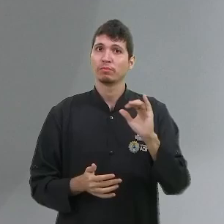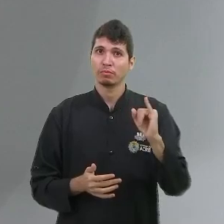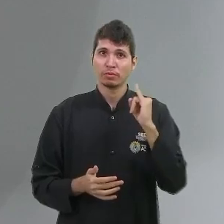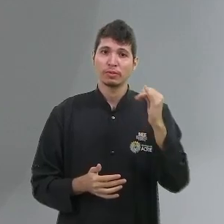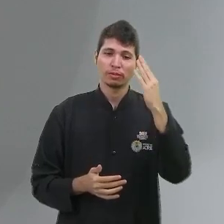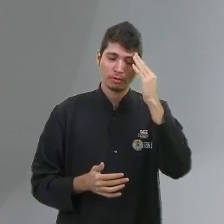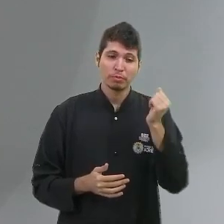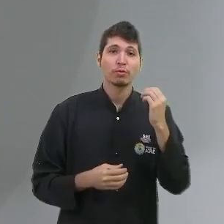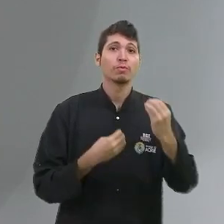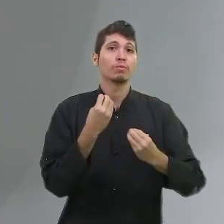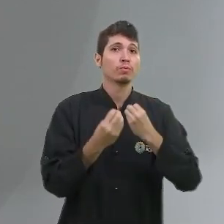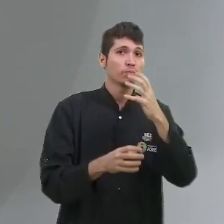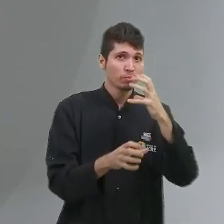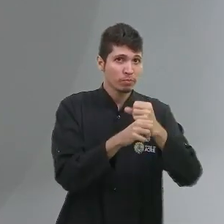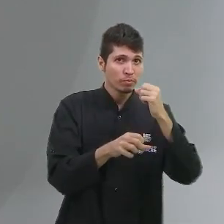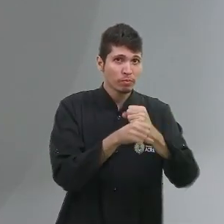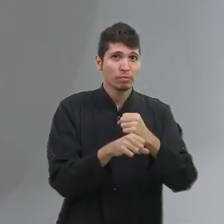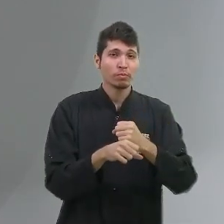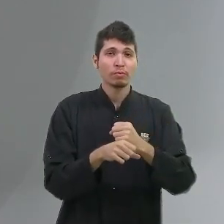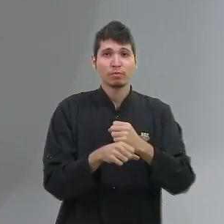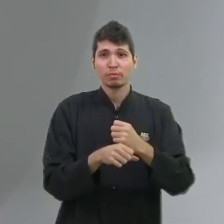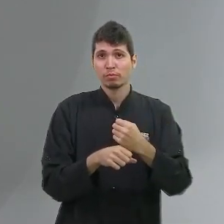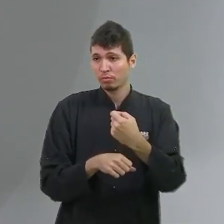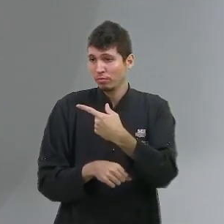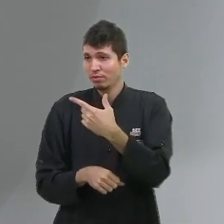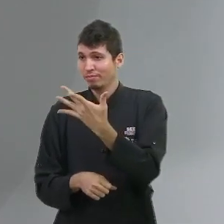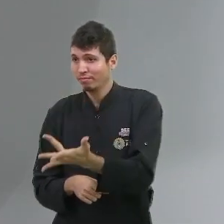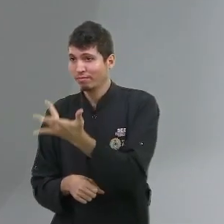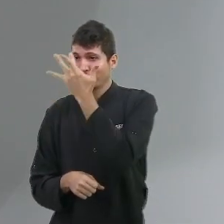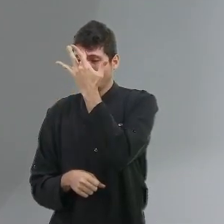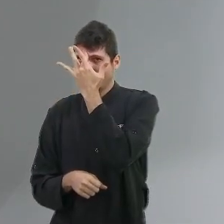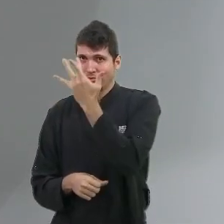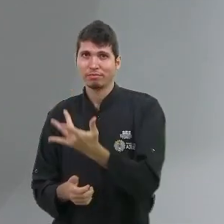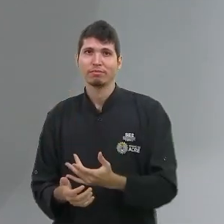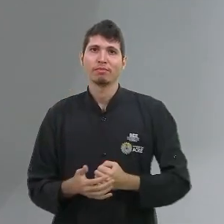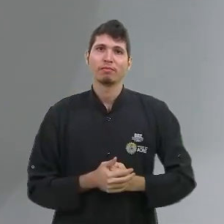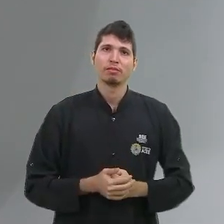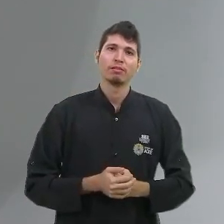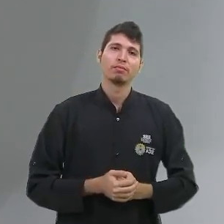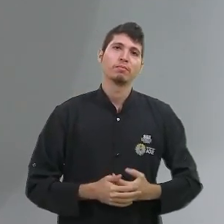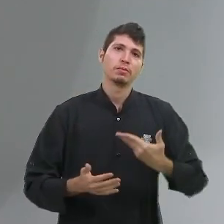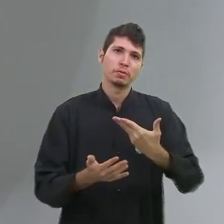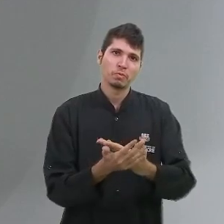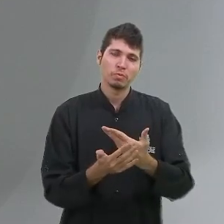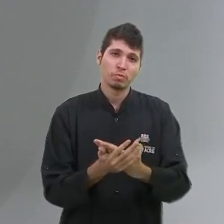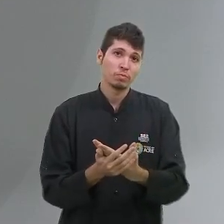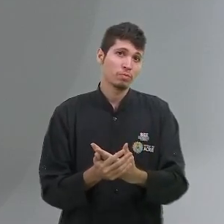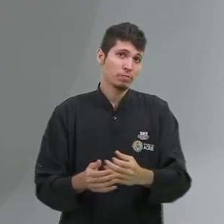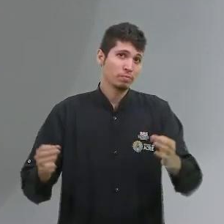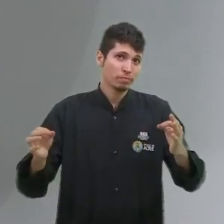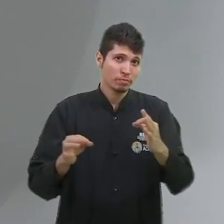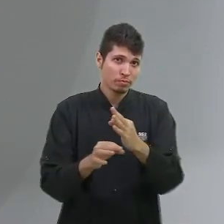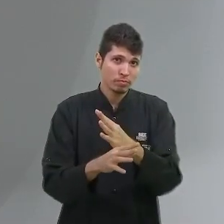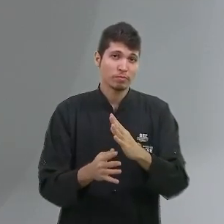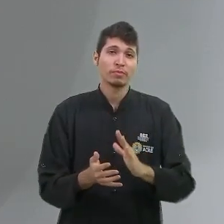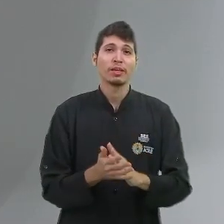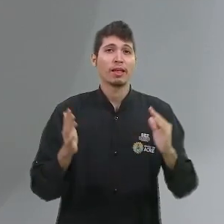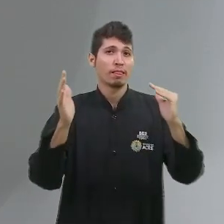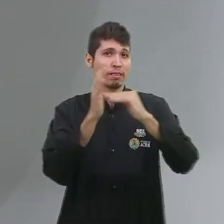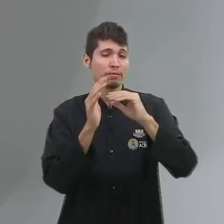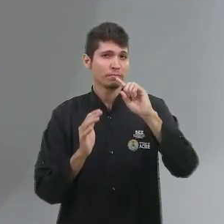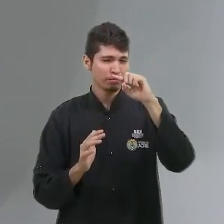fazer do que decorar. Para essa aula, nós vamos ficar por aqui. Nós nos